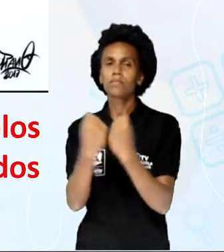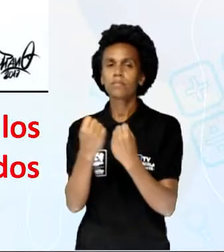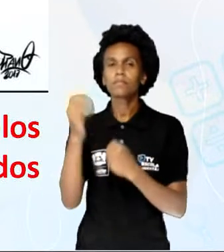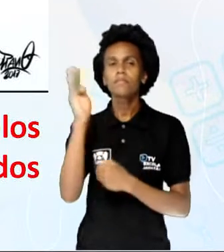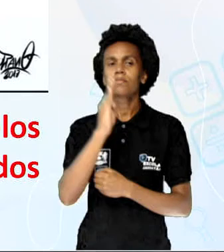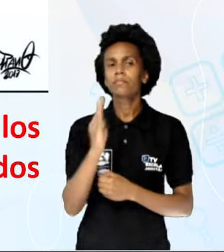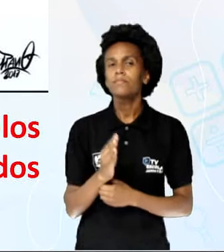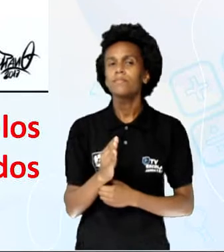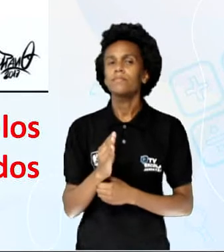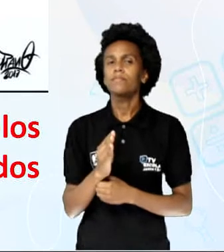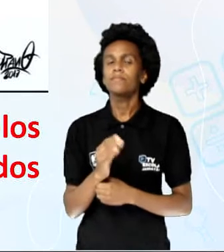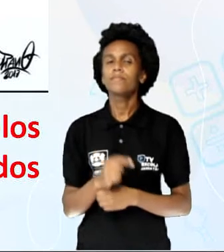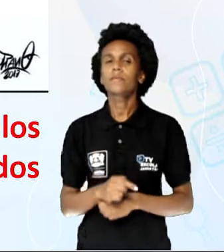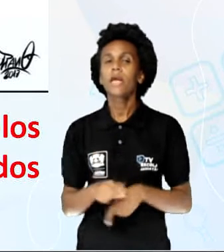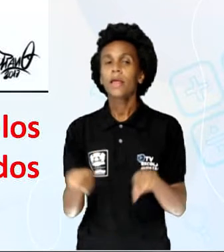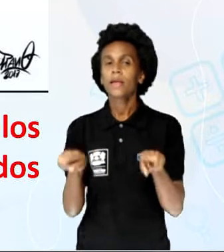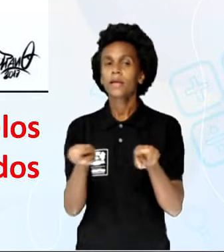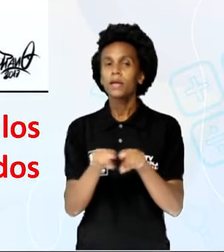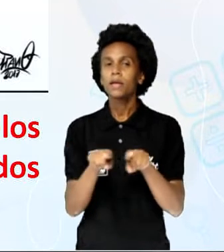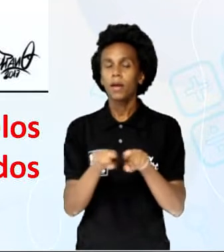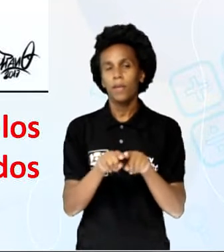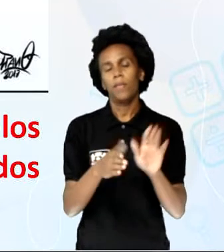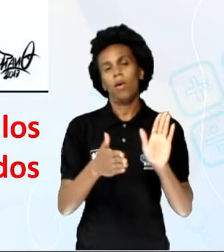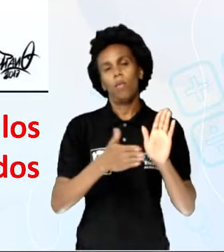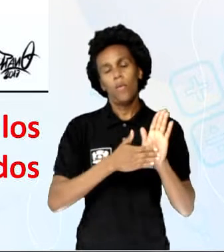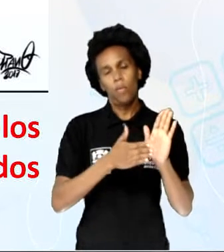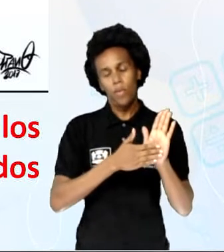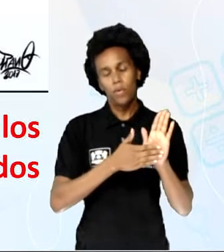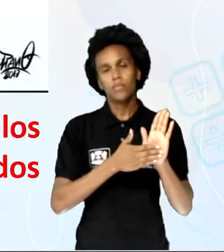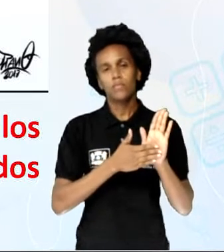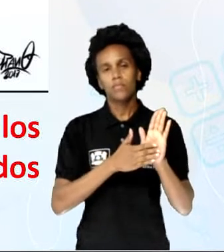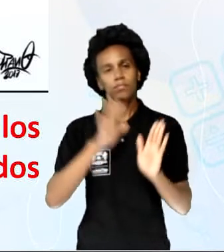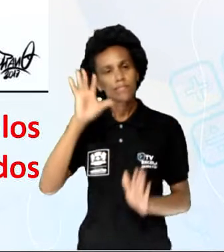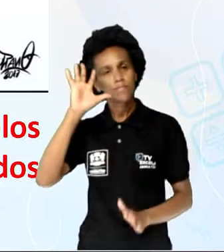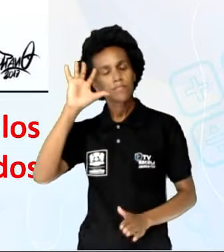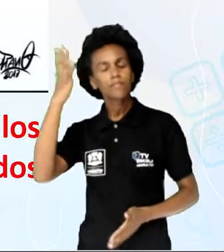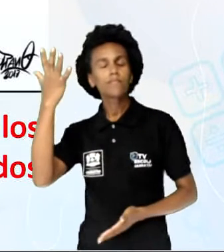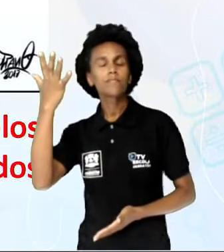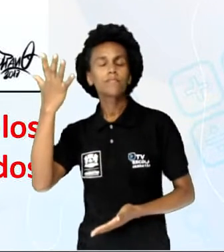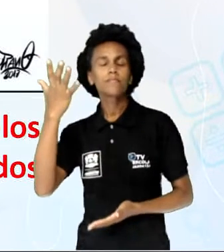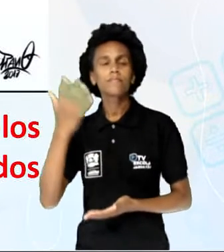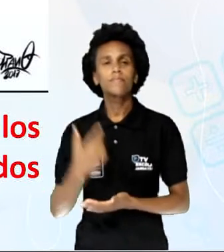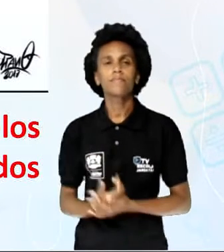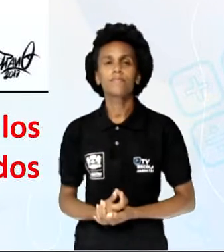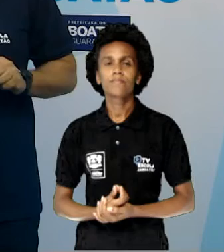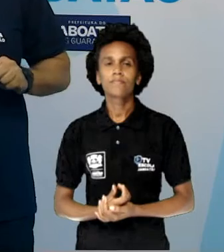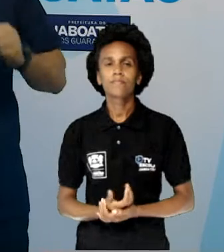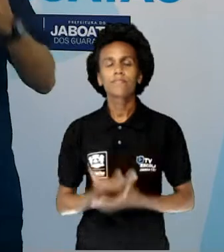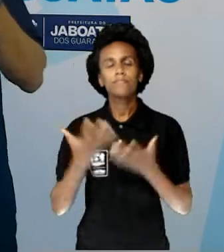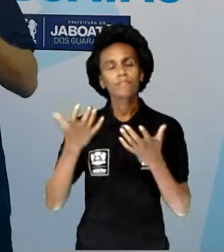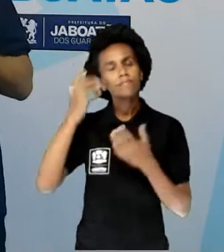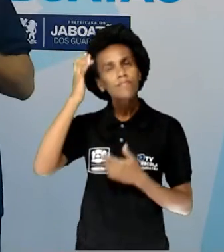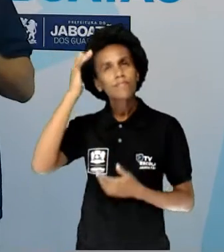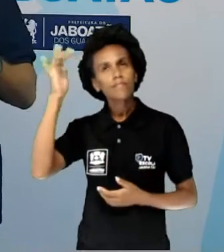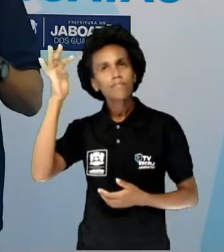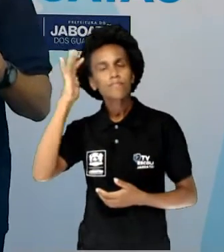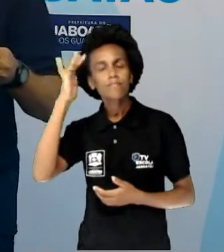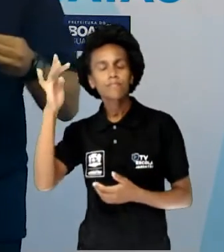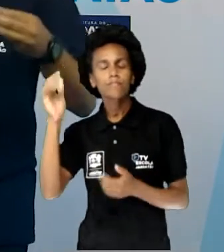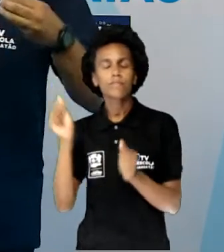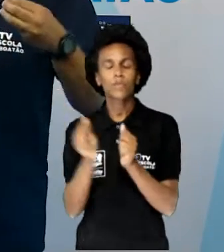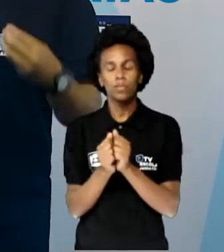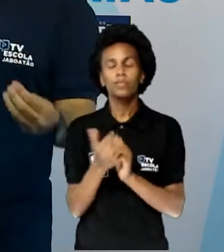desafios, óbvio, que é interessante propor soluções. E aí eu quero fazer até uma breve reflexão aqui para você. Vem aqui